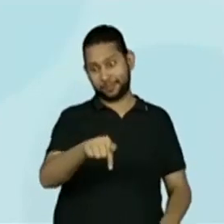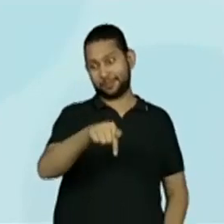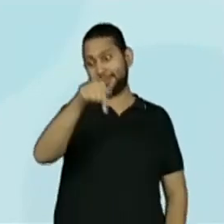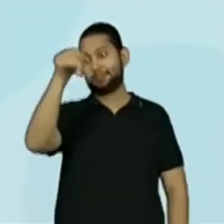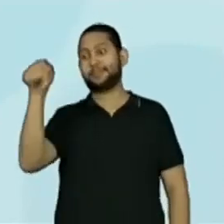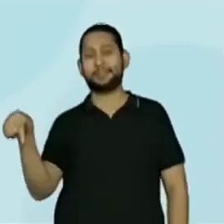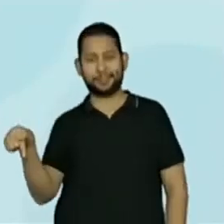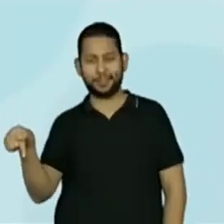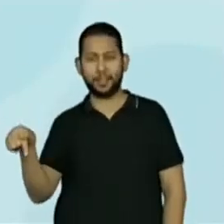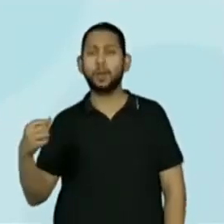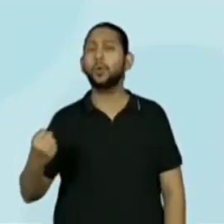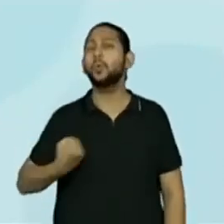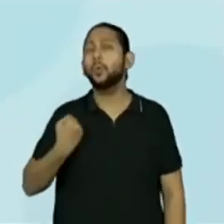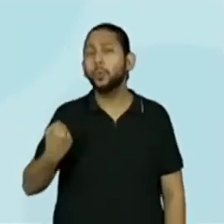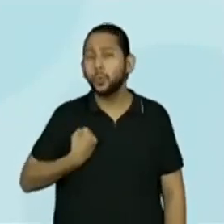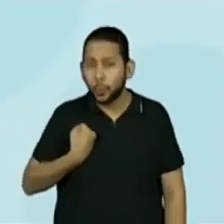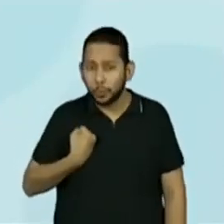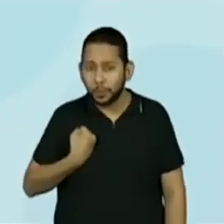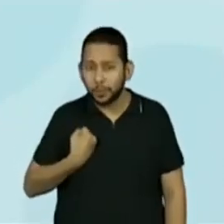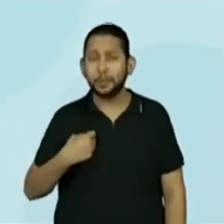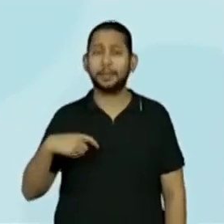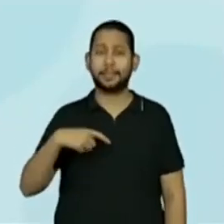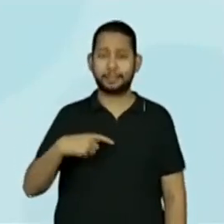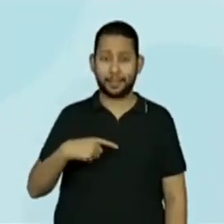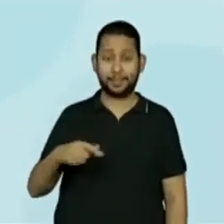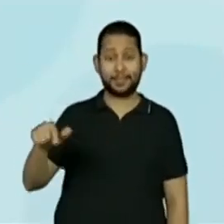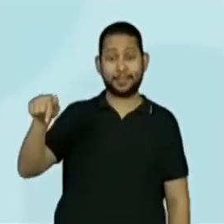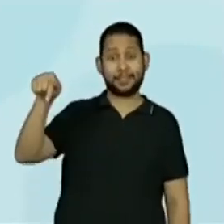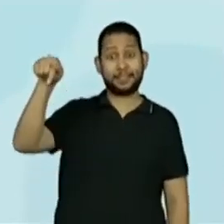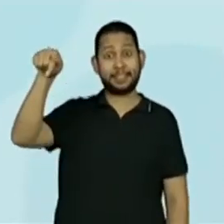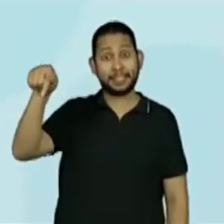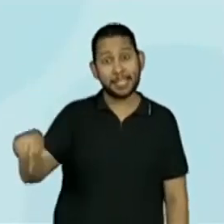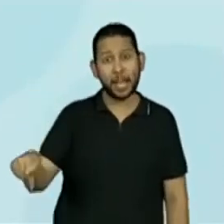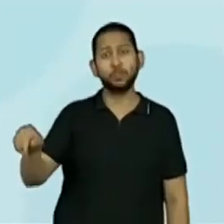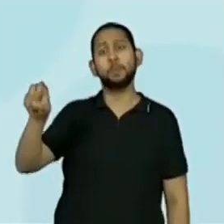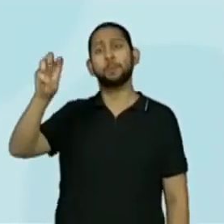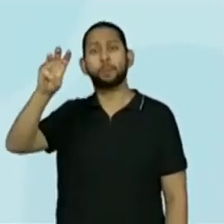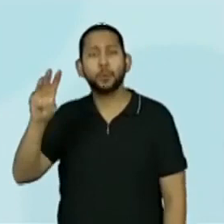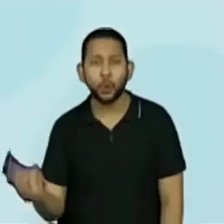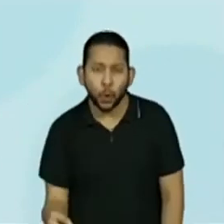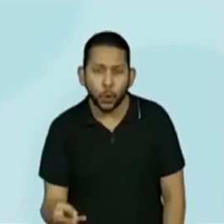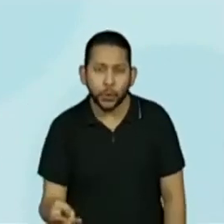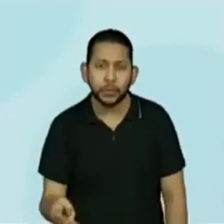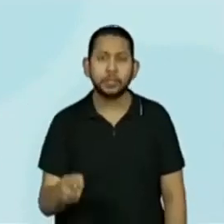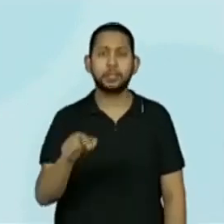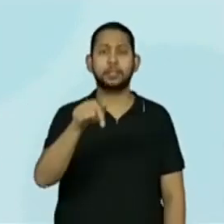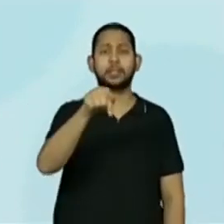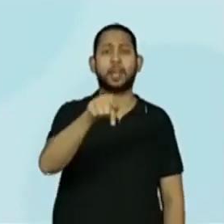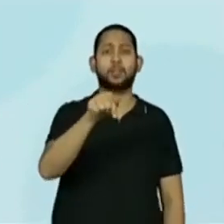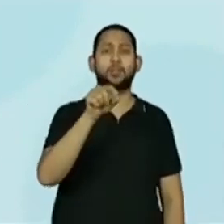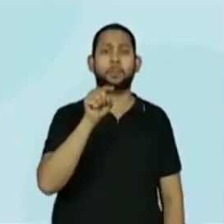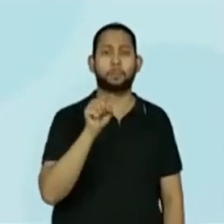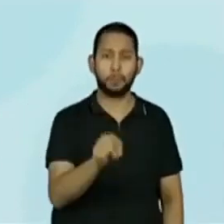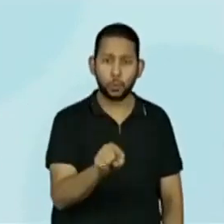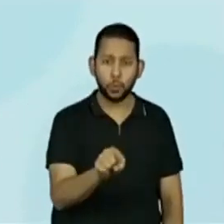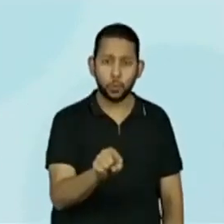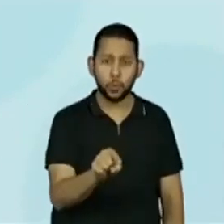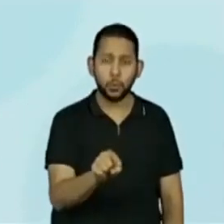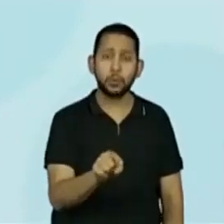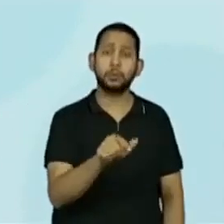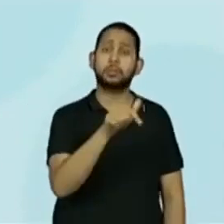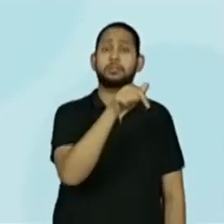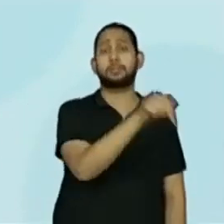Quem eu tenho agora? Exatamente 7, porque na unidade eu sempre leio da mesma forma.